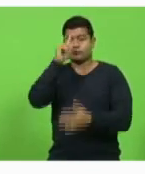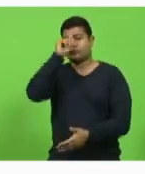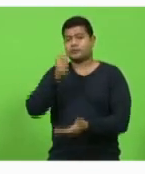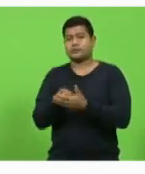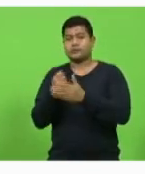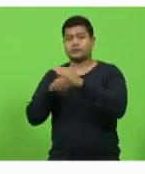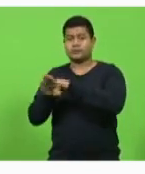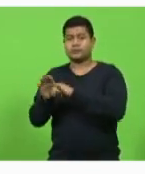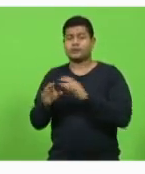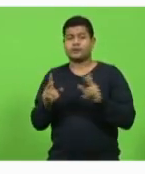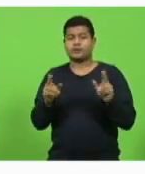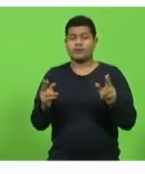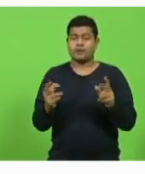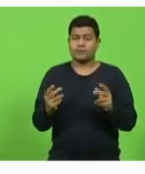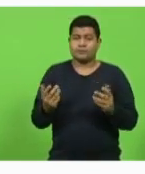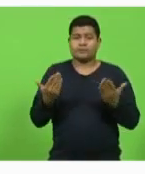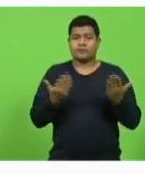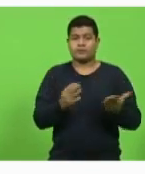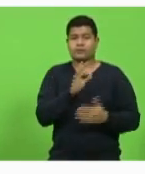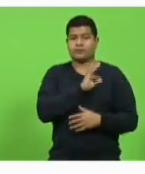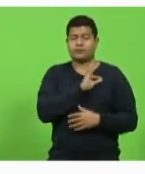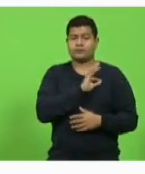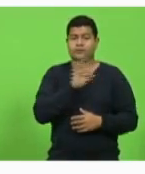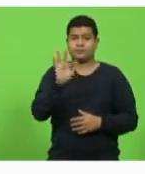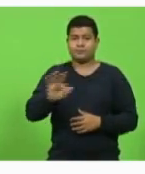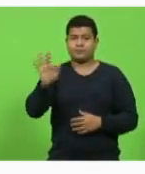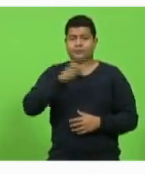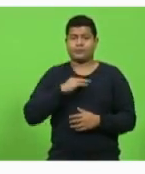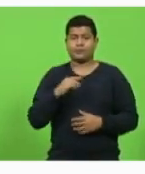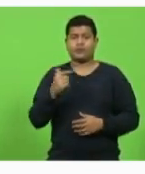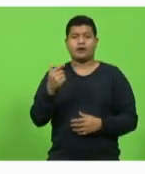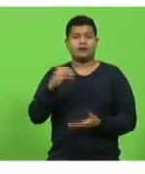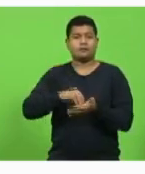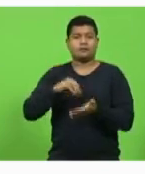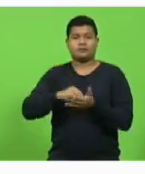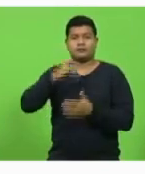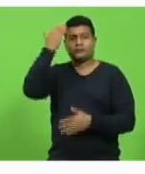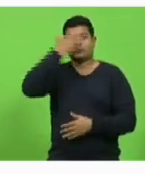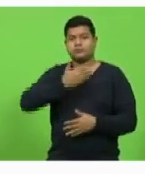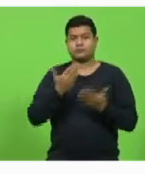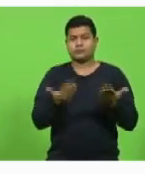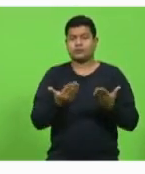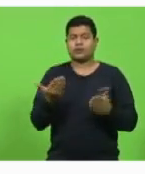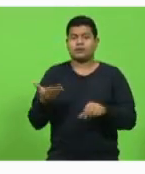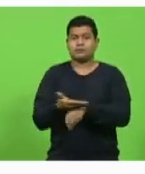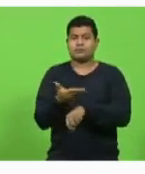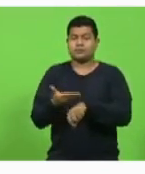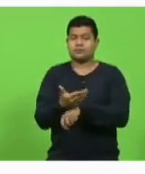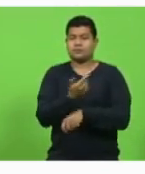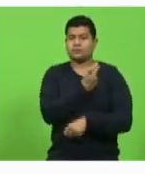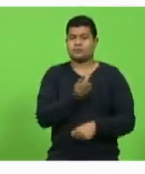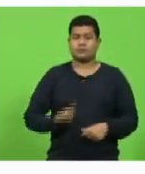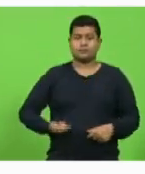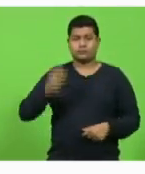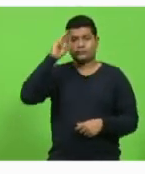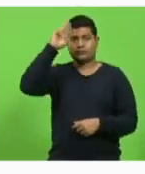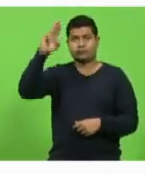policial, concluíram pela inexistência de indícios de envolvimento do senhor governador do Estado de Santa Catarina